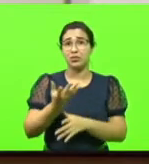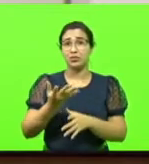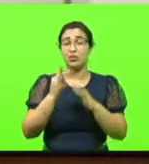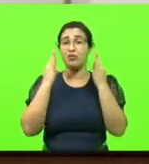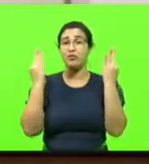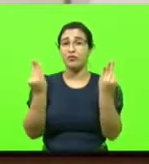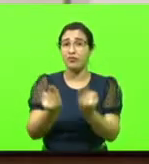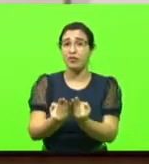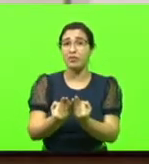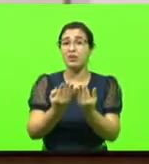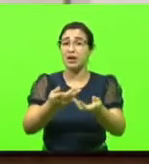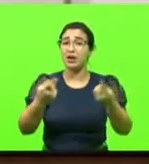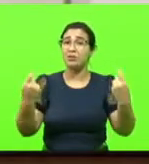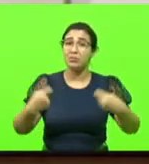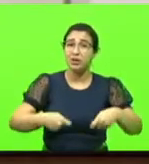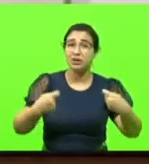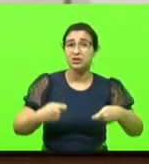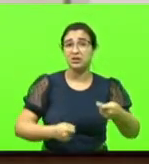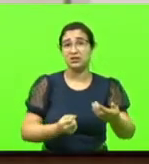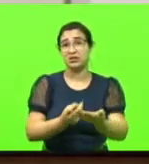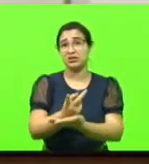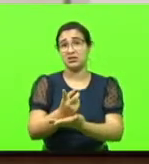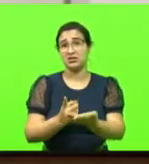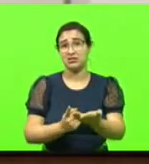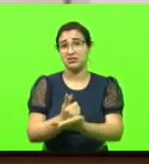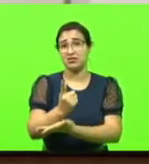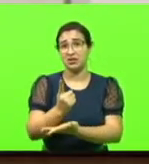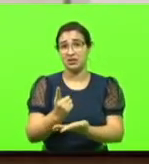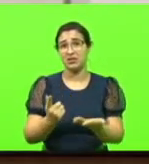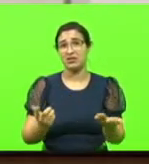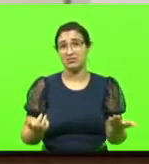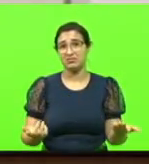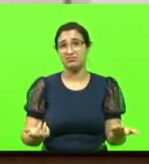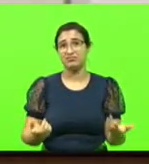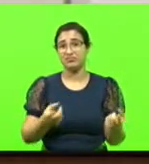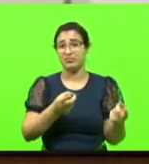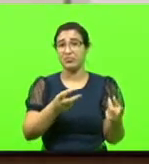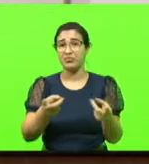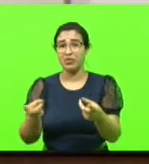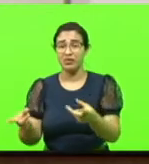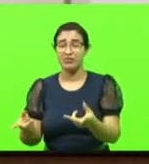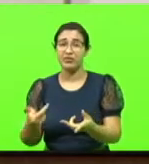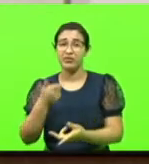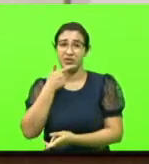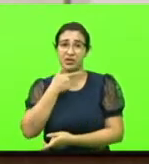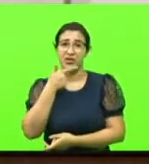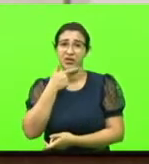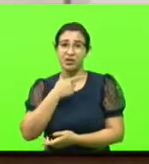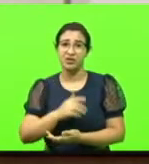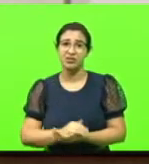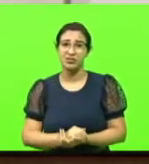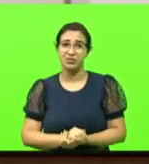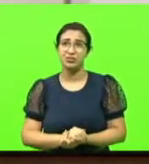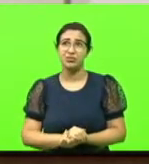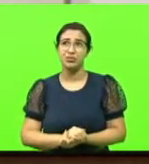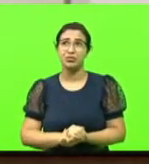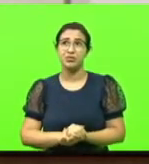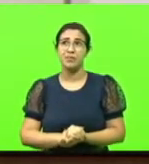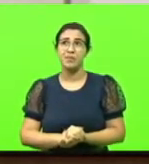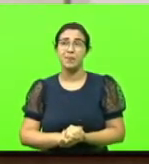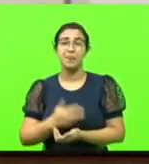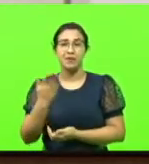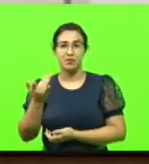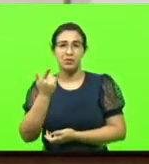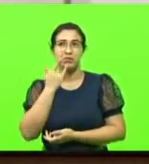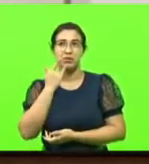que depende e sobrevive, né, da produção do queijo. Inclusive, citando o nome de Vossa Excelência, deputado Mauro